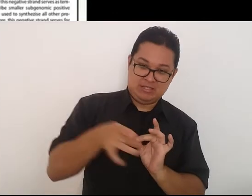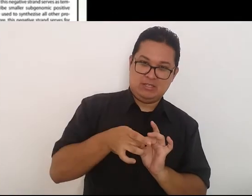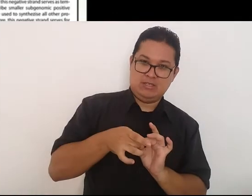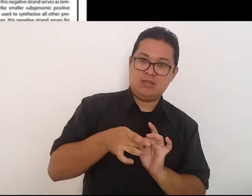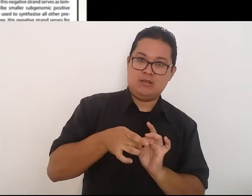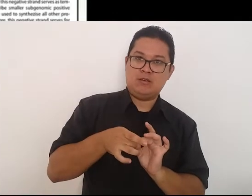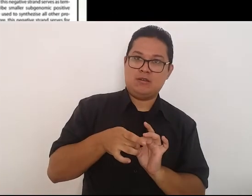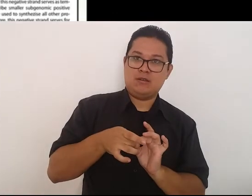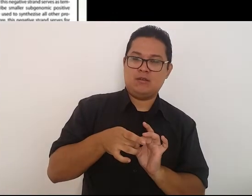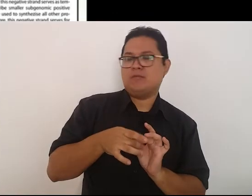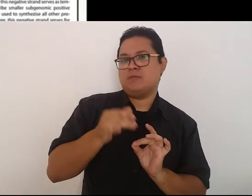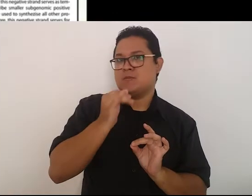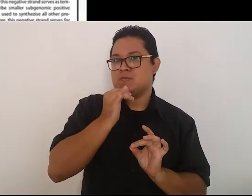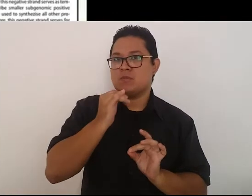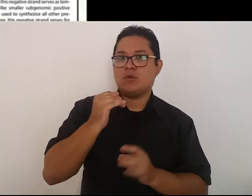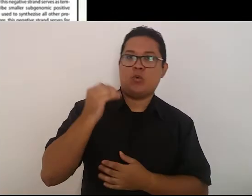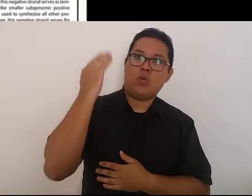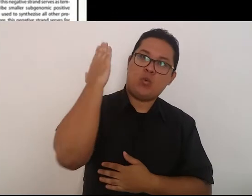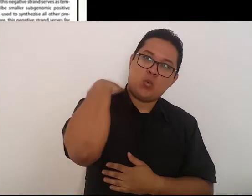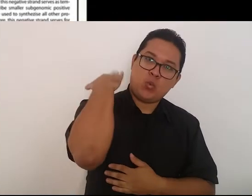dizer que é do pulmão, e